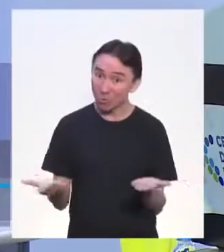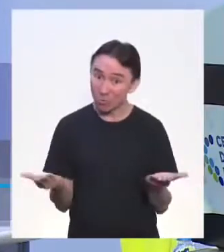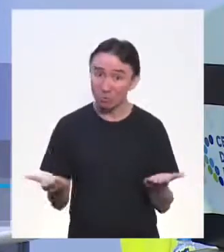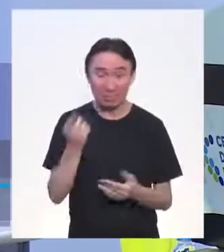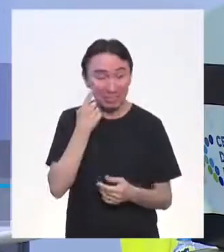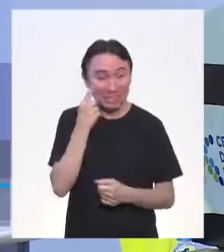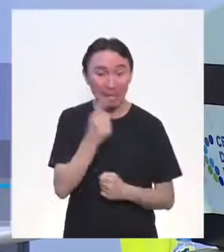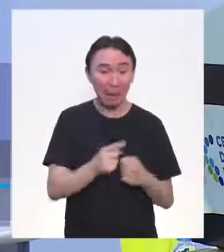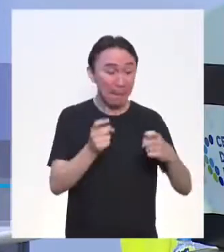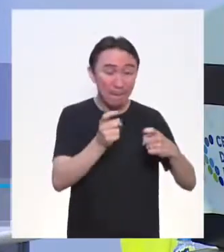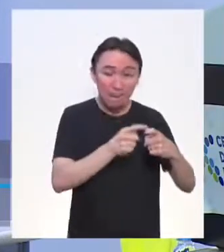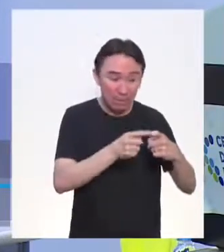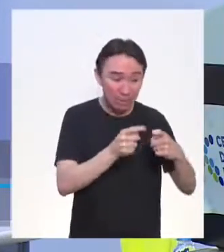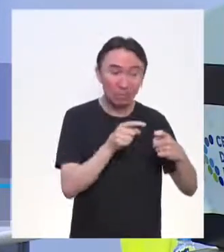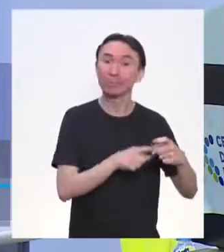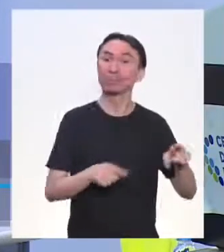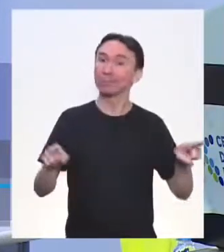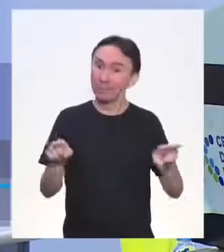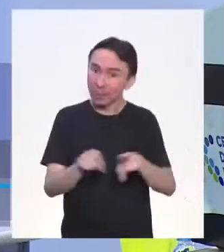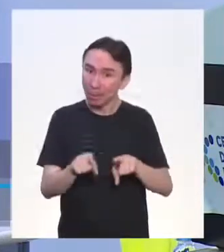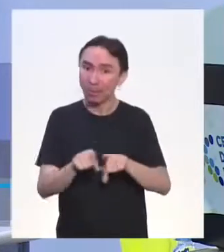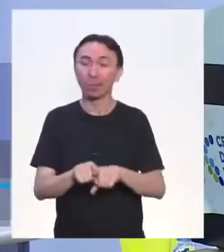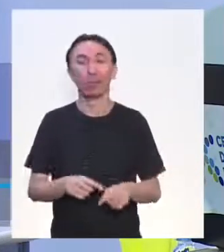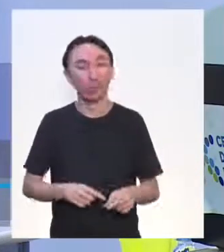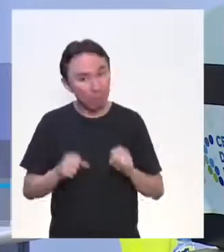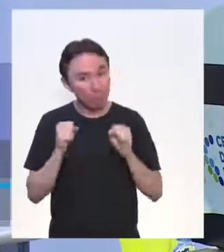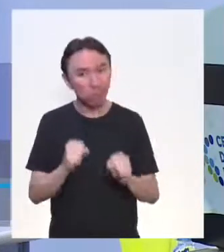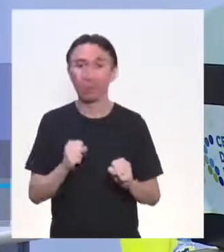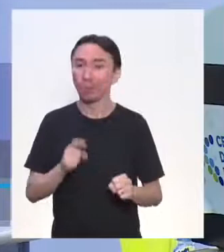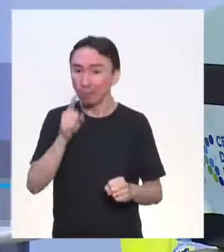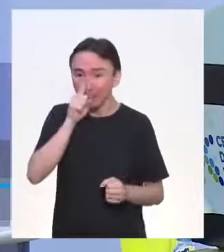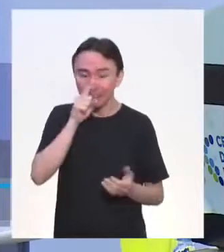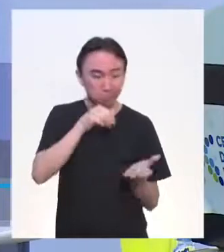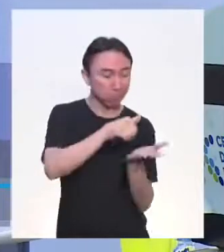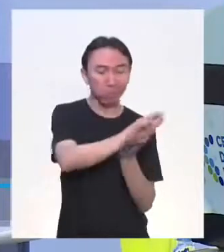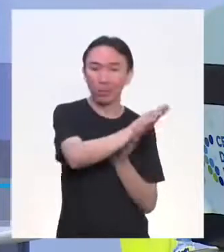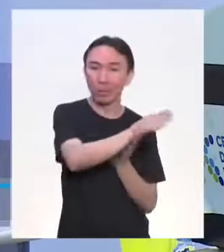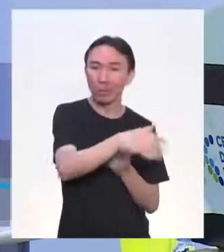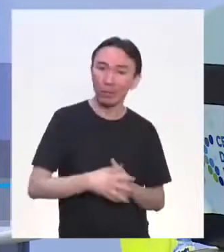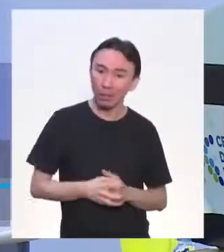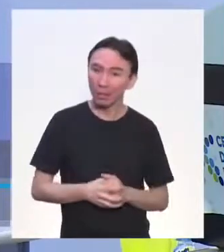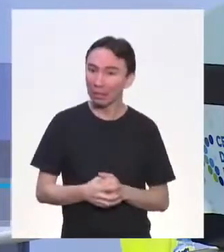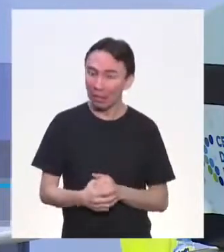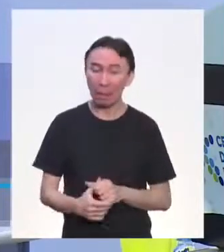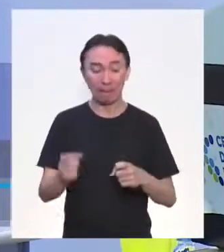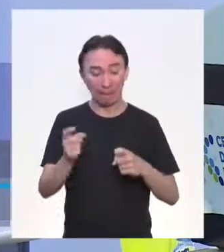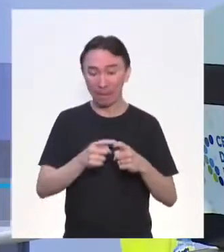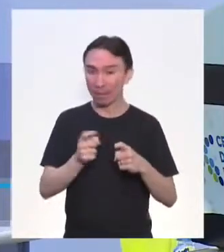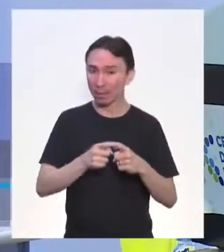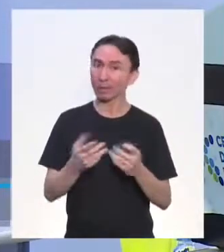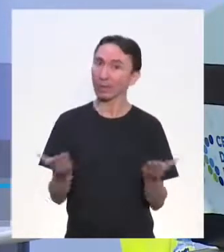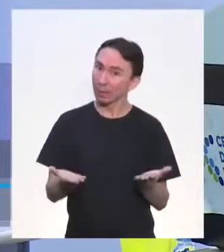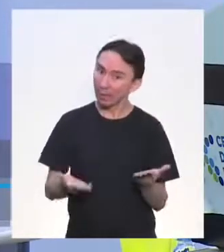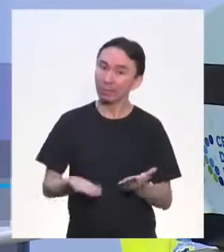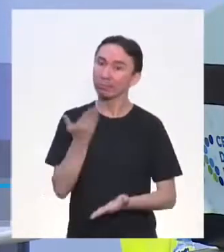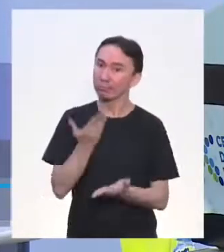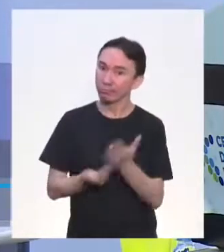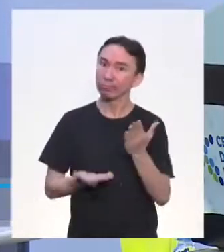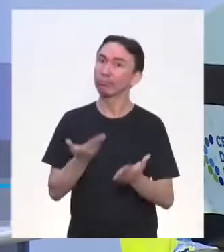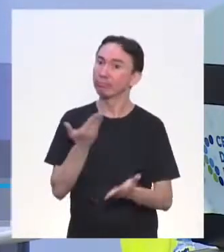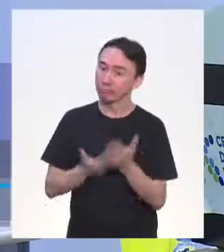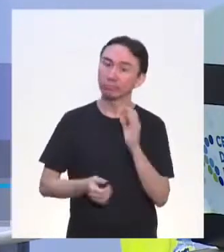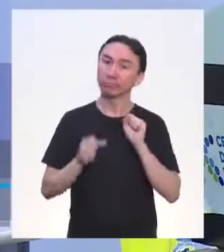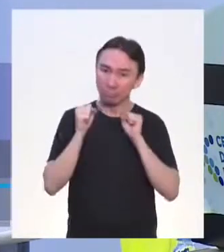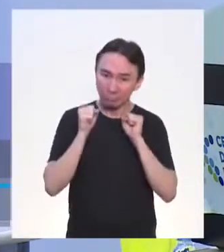hoje em dia está sob ameaça. Em suma, a classe média está saindo do paraíso. De acordo com a